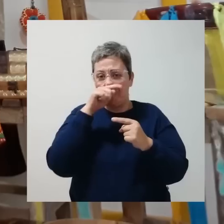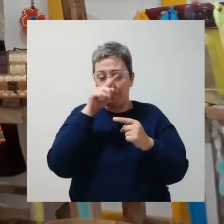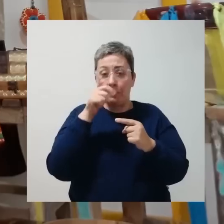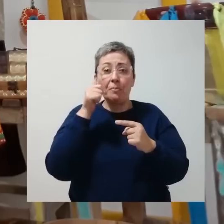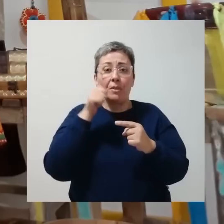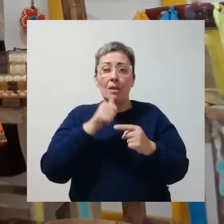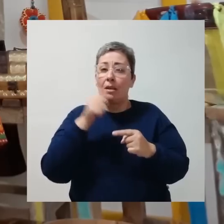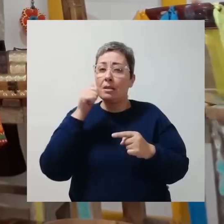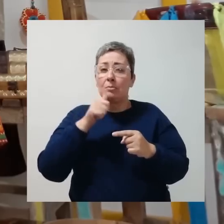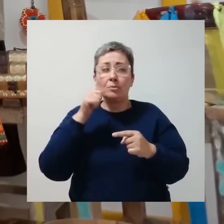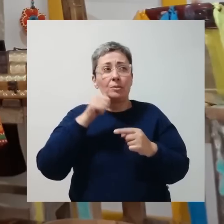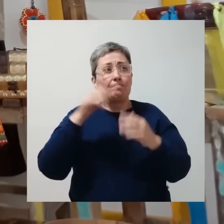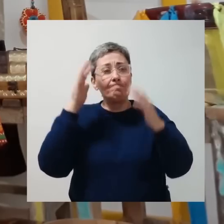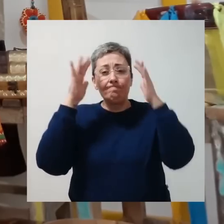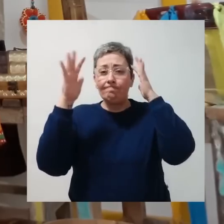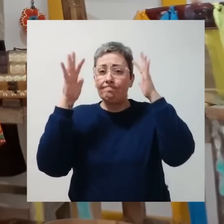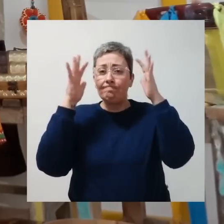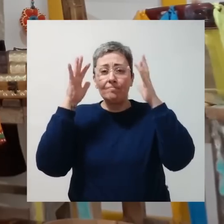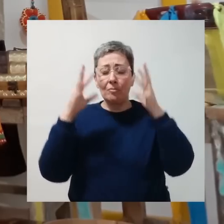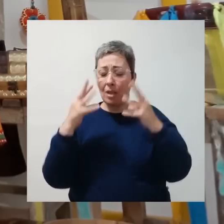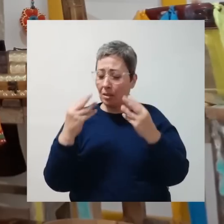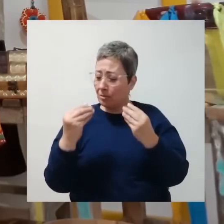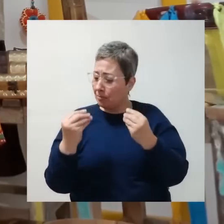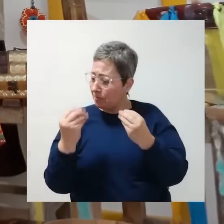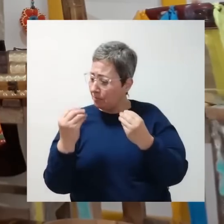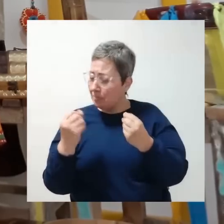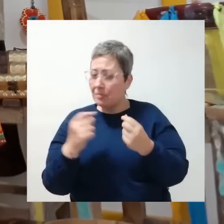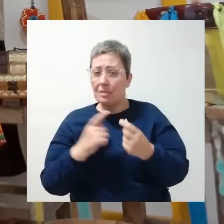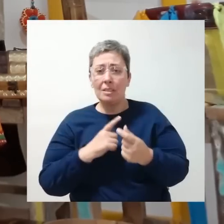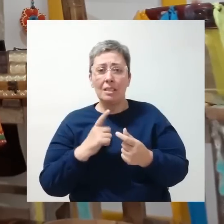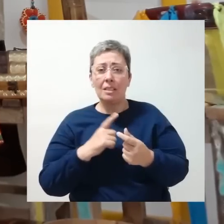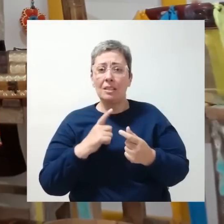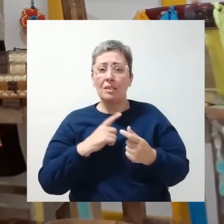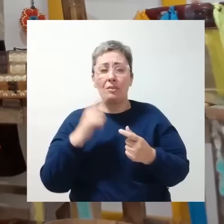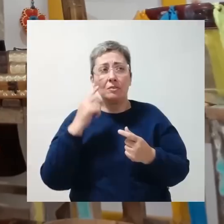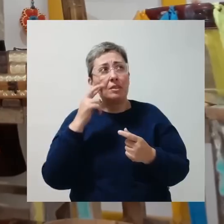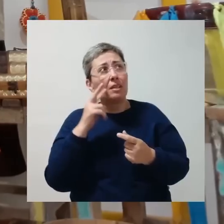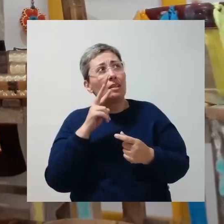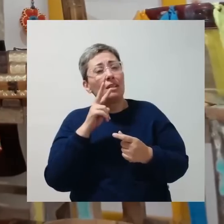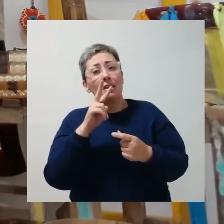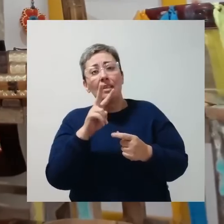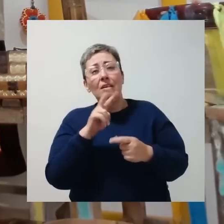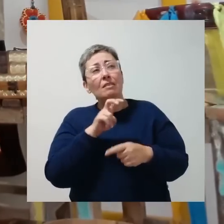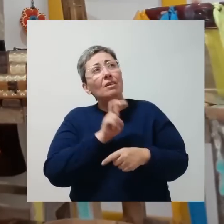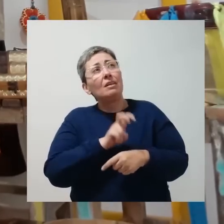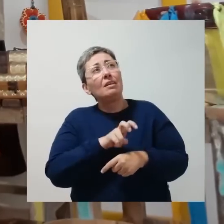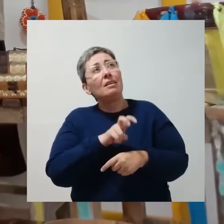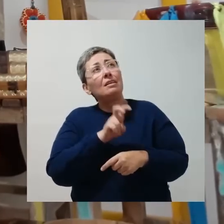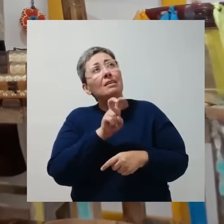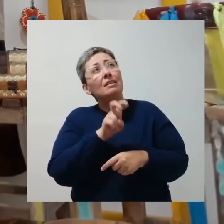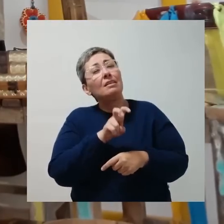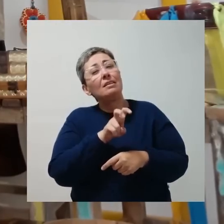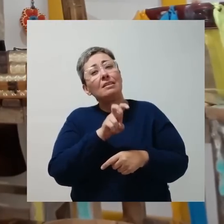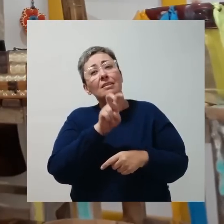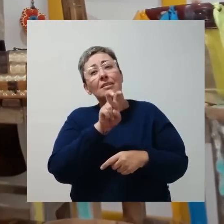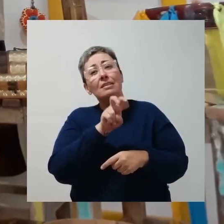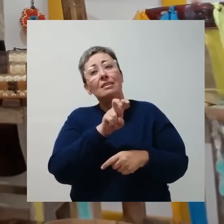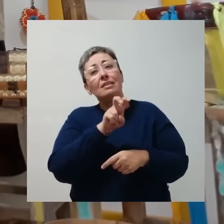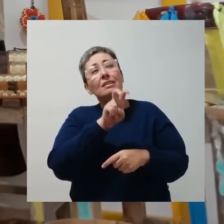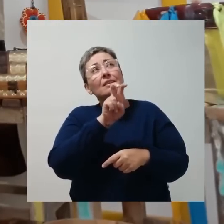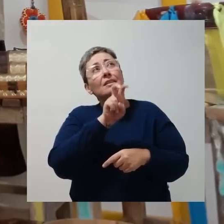as mulheres da família, as mulheres tão sensíveis, vendo Zaratustra subindo